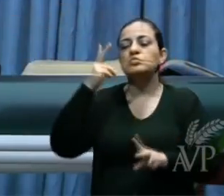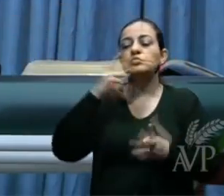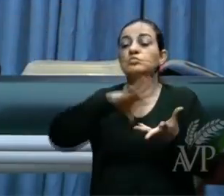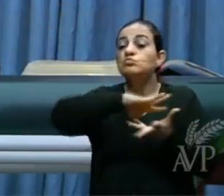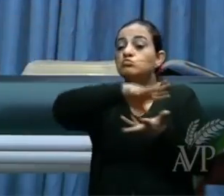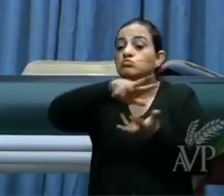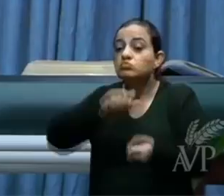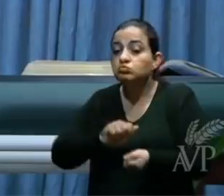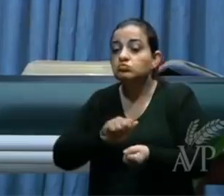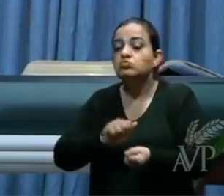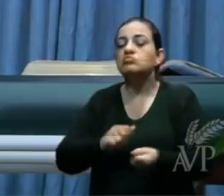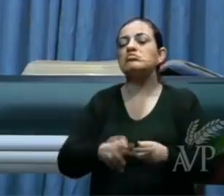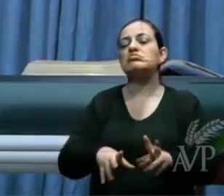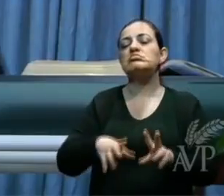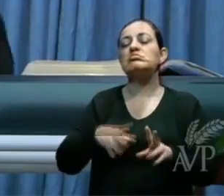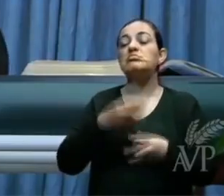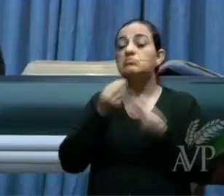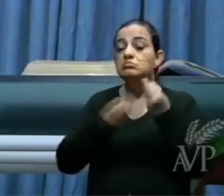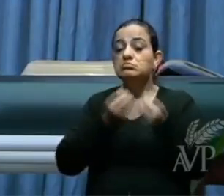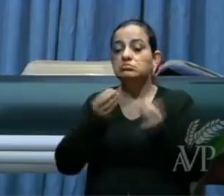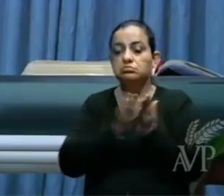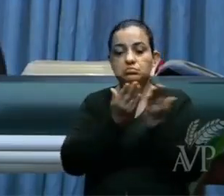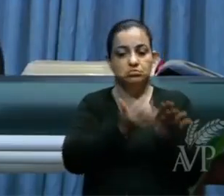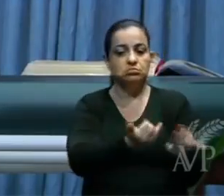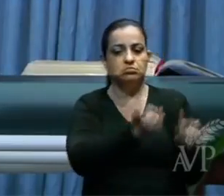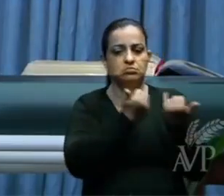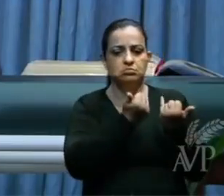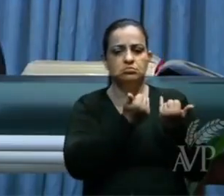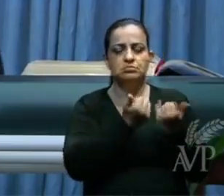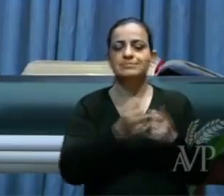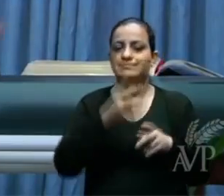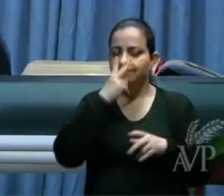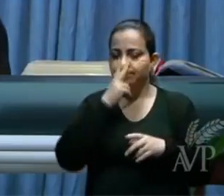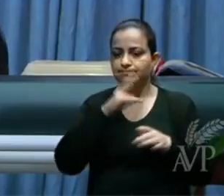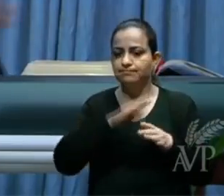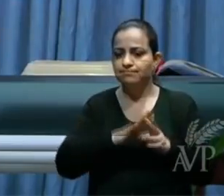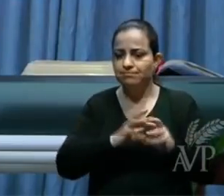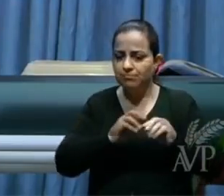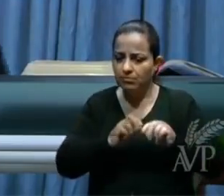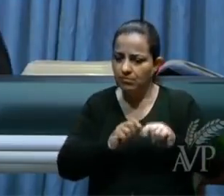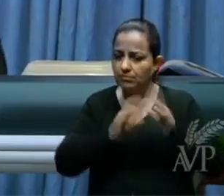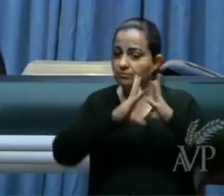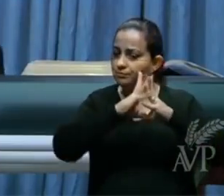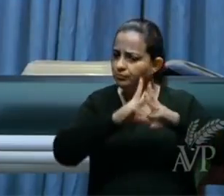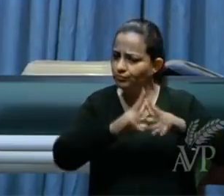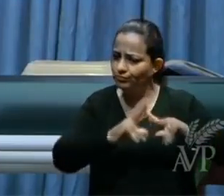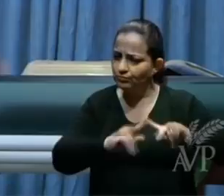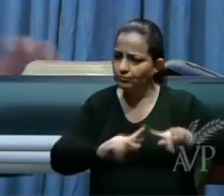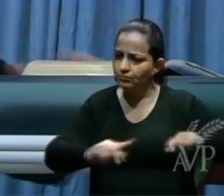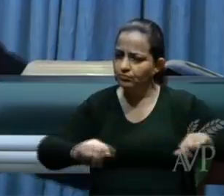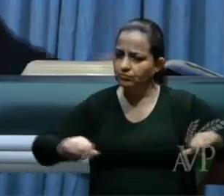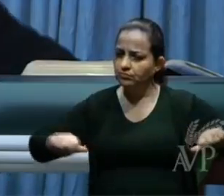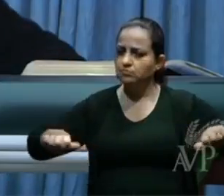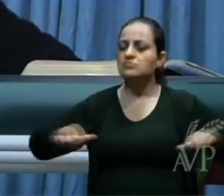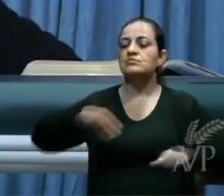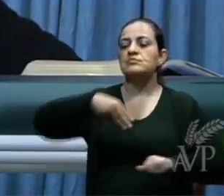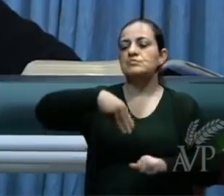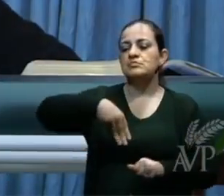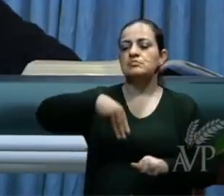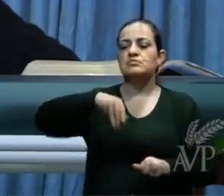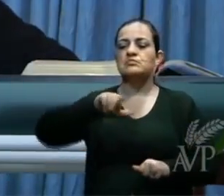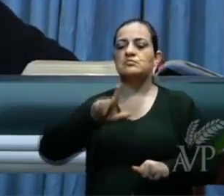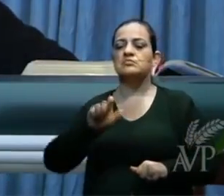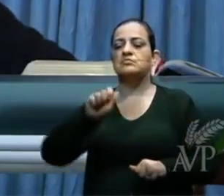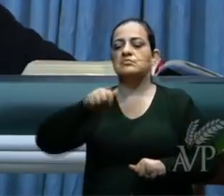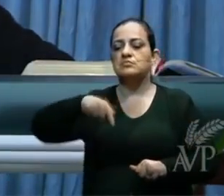bíblia eles se farão cinzas debaixo da planta de nossos pés malaquias quatro